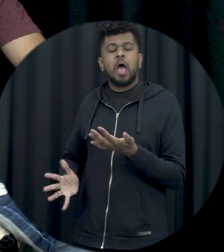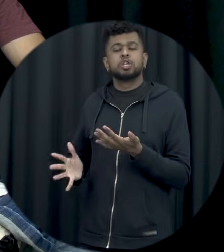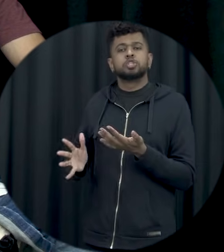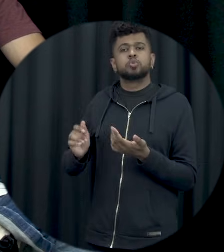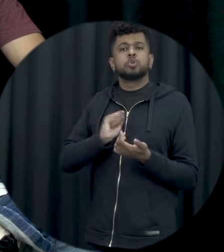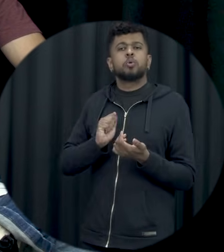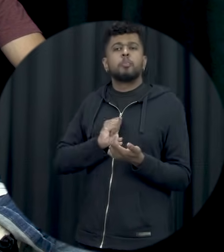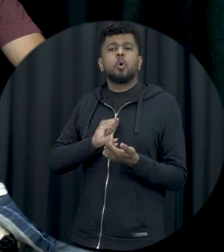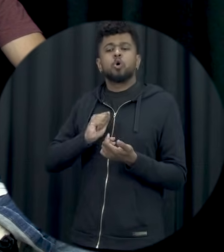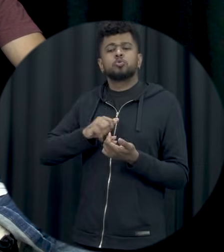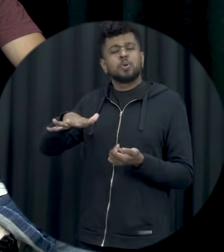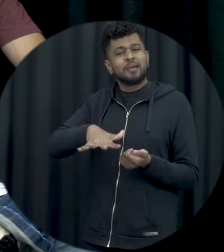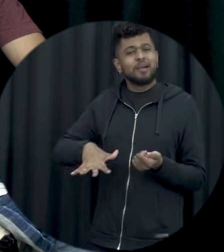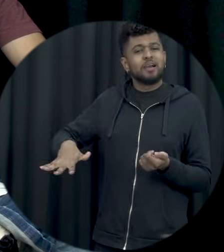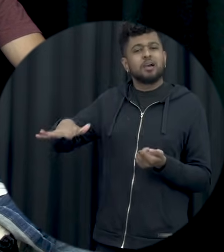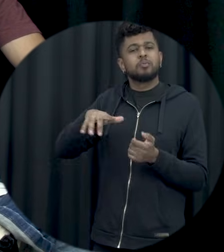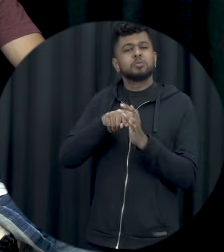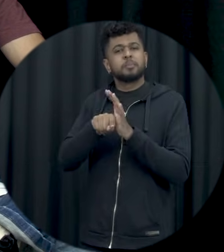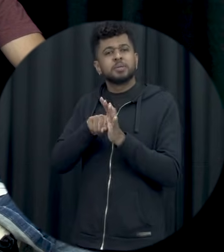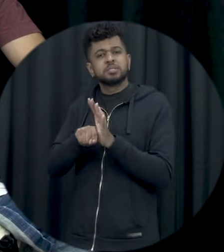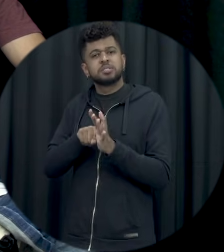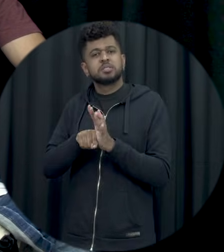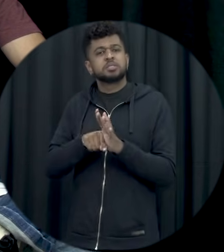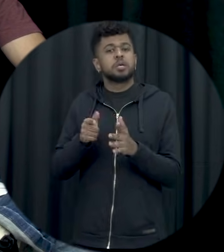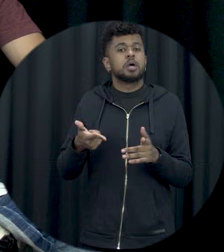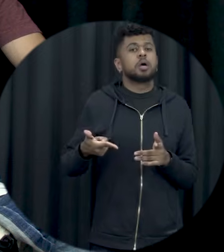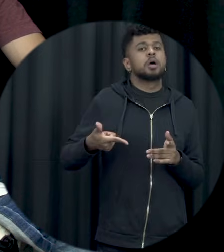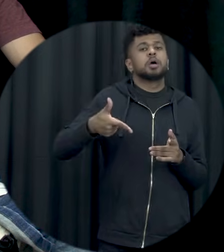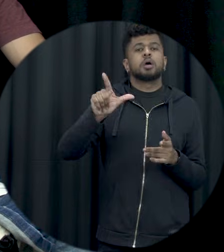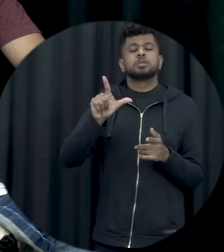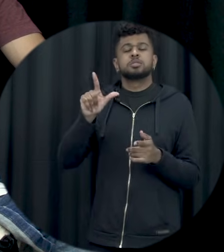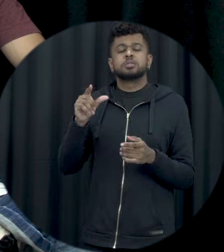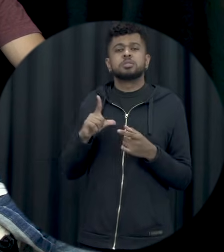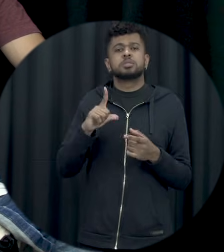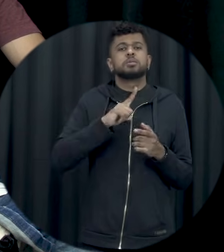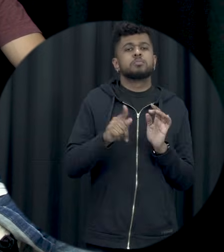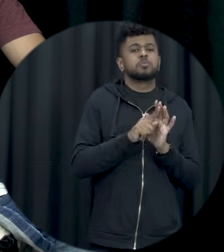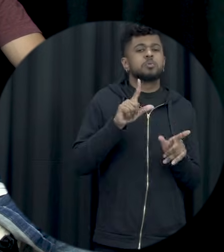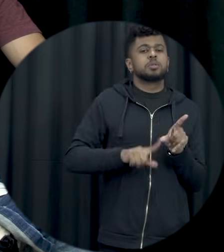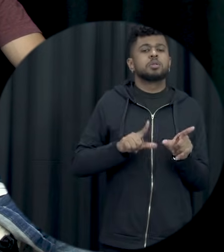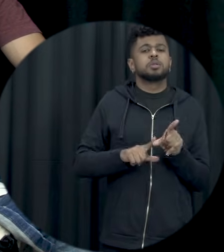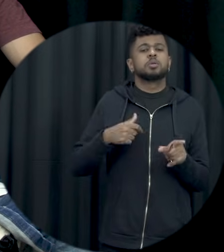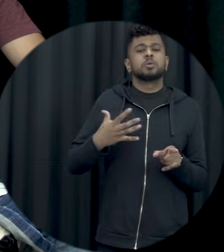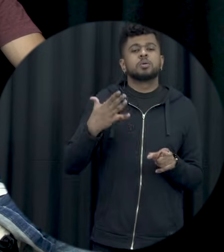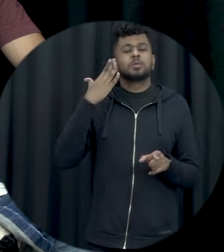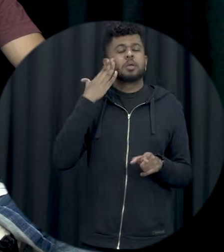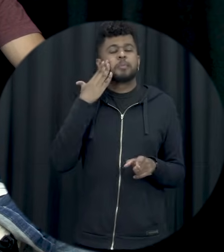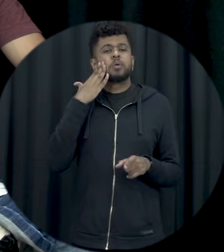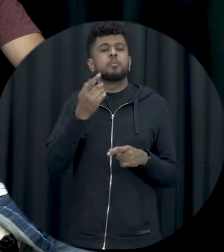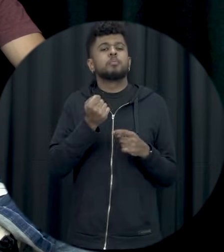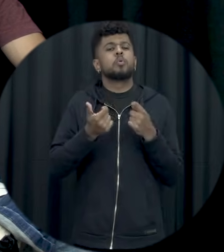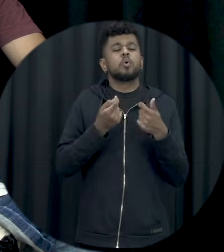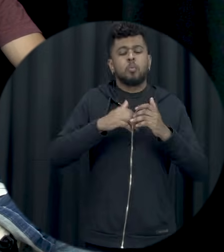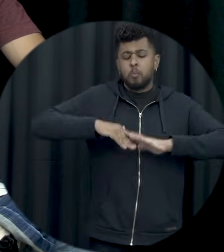nas pesquisas? Eu quero esse gancho, antes de a gente passar para a questão das letras, eu queria que falasse um pouquinho da carreira